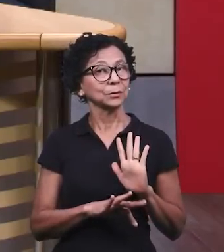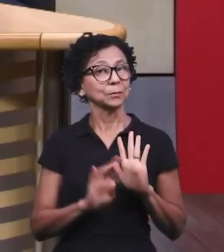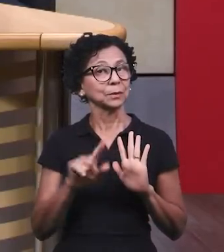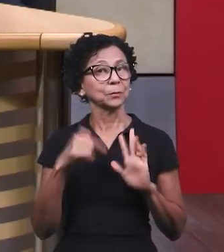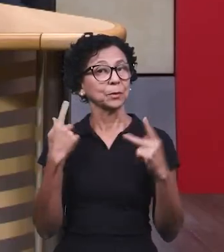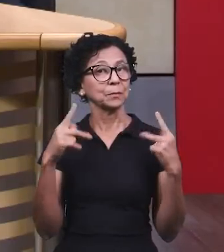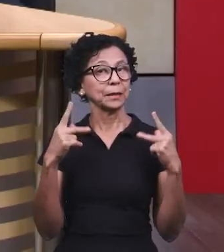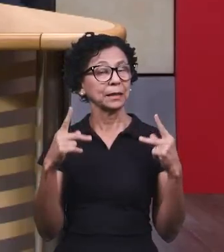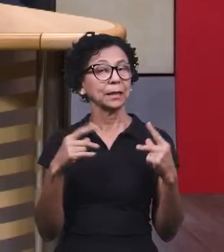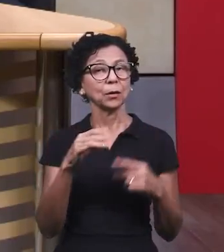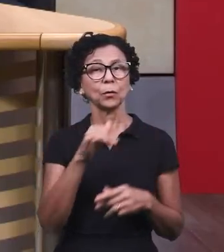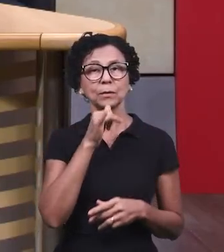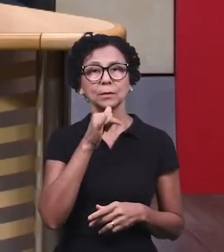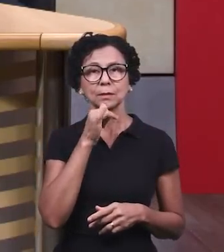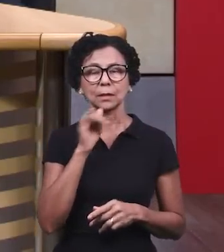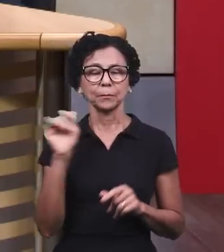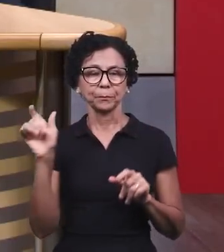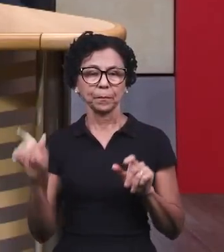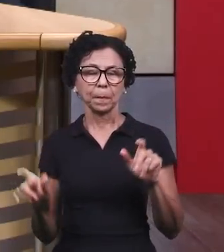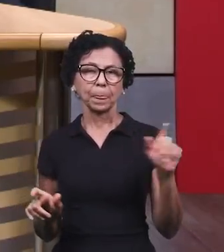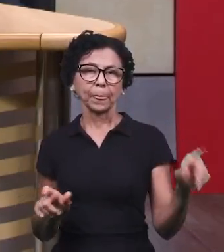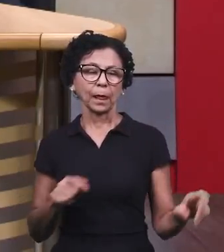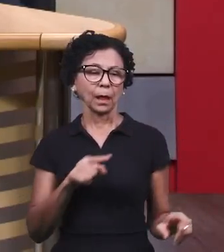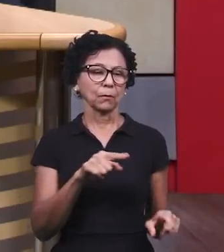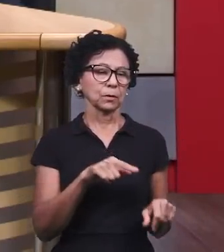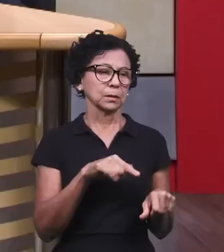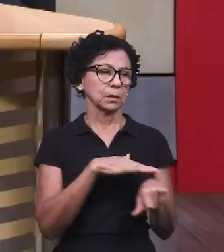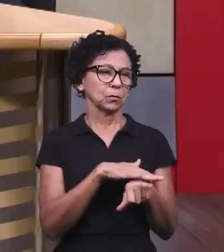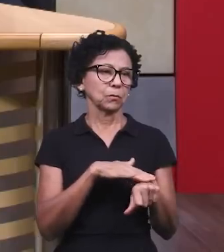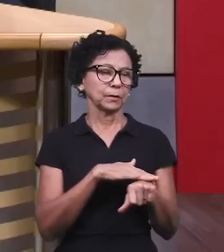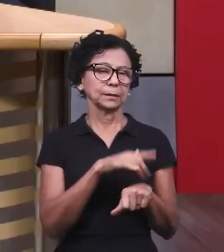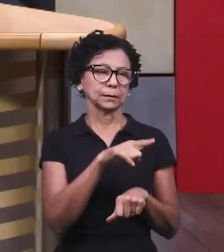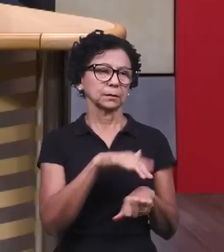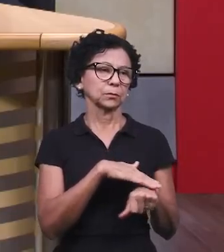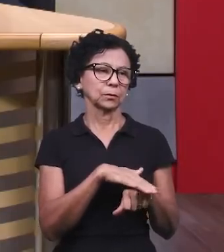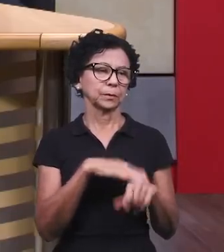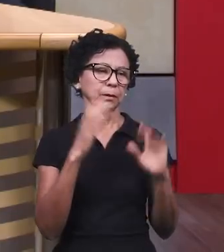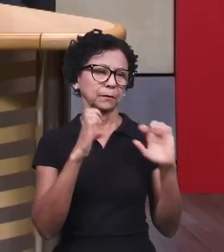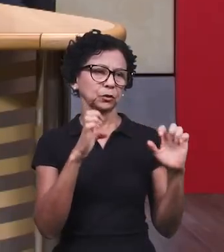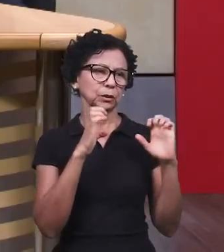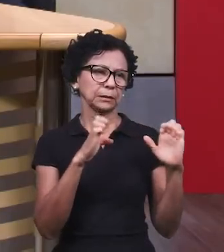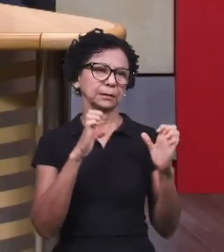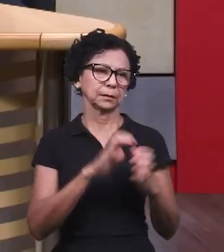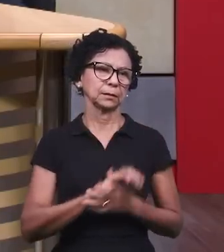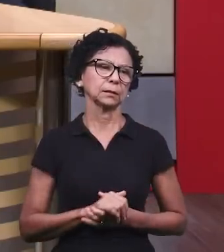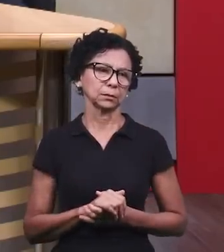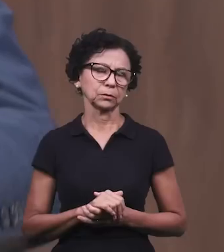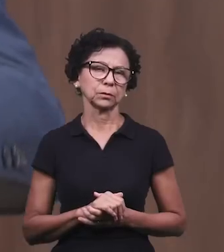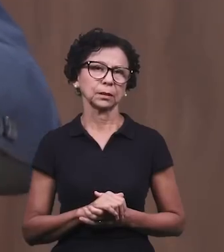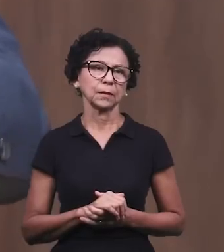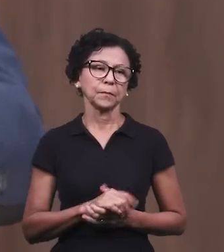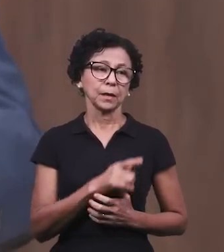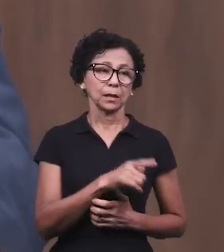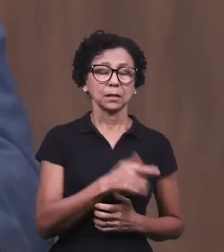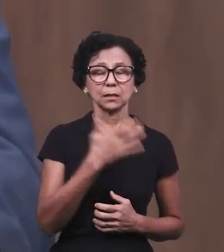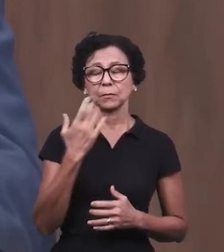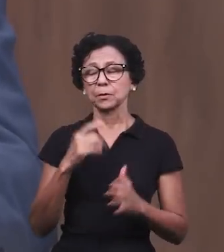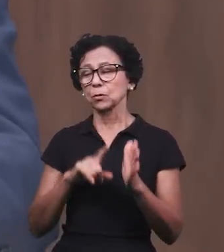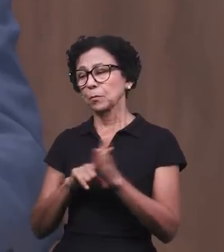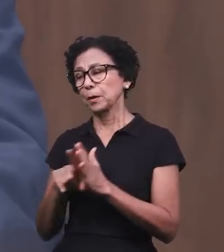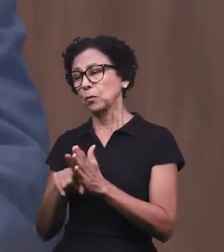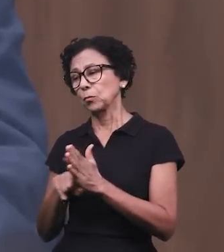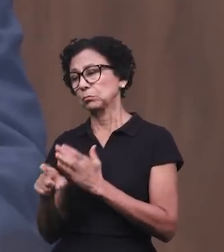você vai ter uma conversa, o irmão está evangelizando, ele vai participar de alguma conversa. Às vezes há um questionamento, ele tem